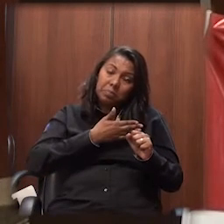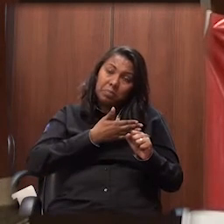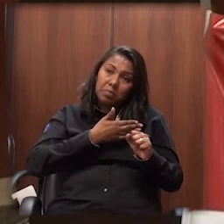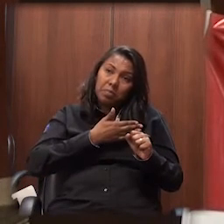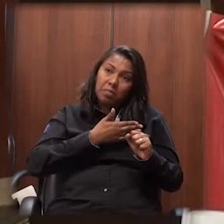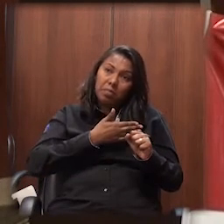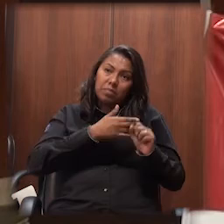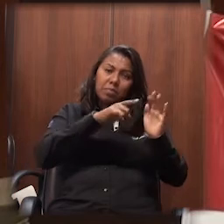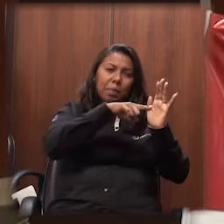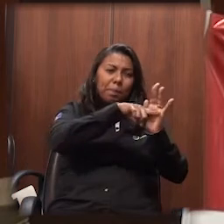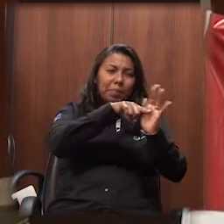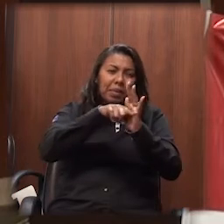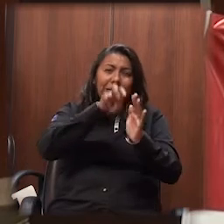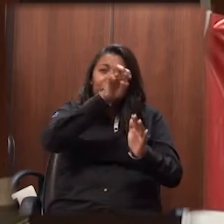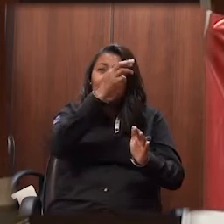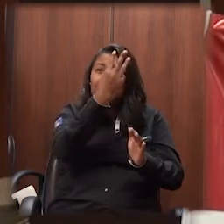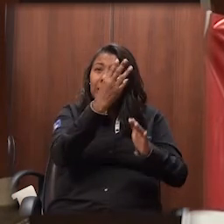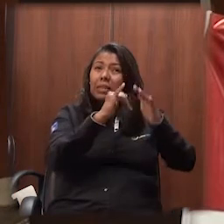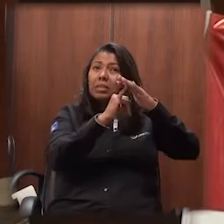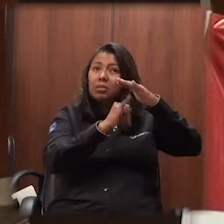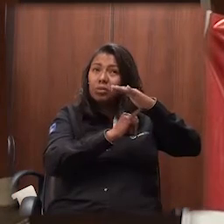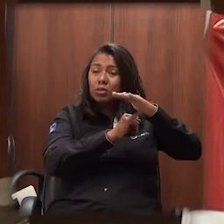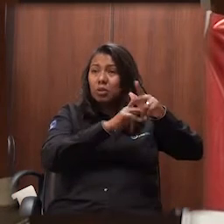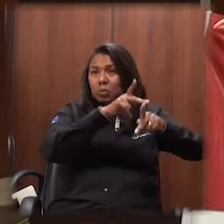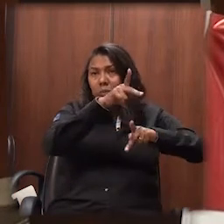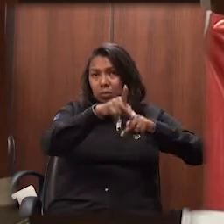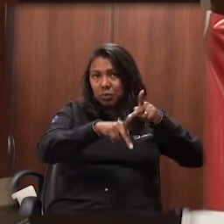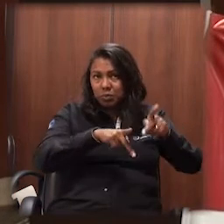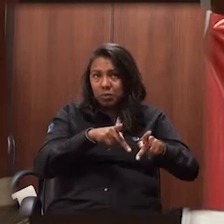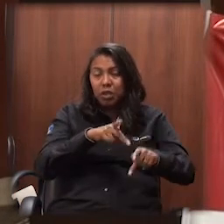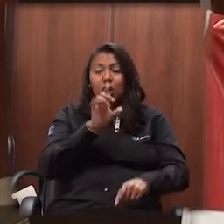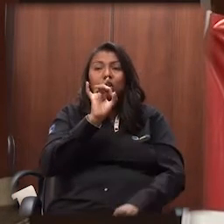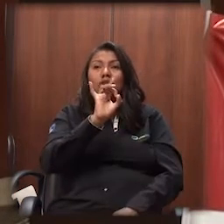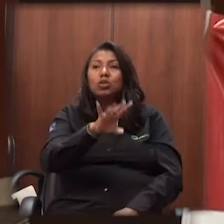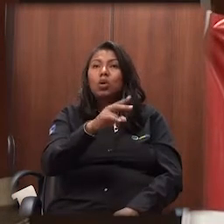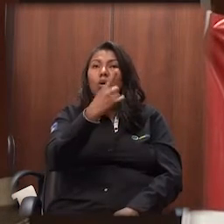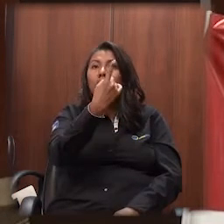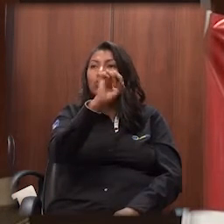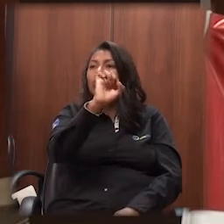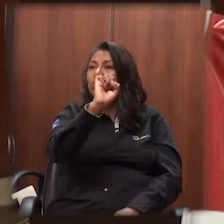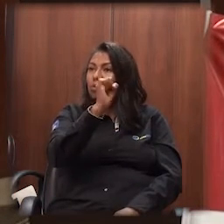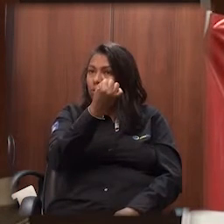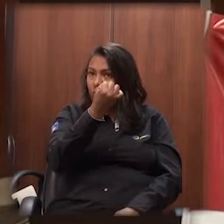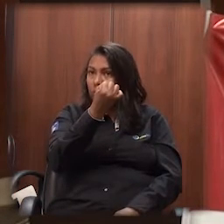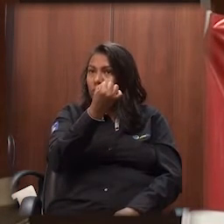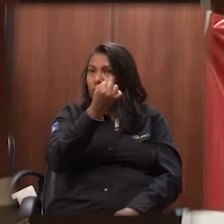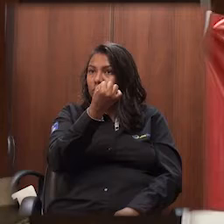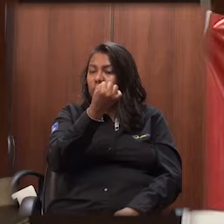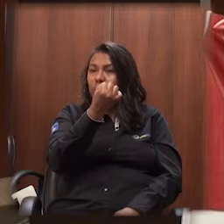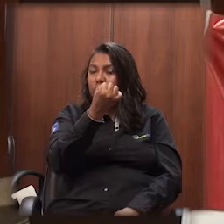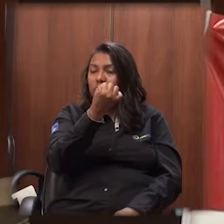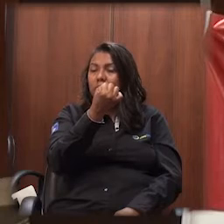de pesquisa de 53 instituições públicas, apenas 18 em tempo hábil,